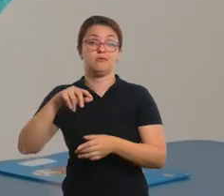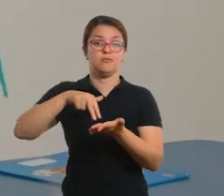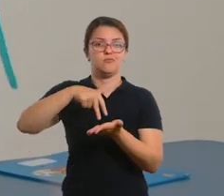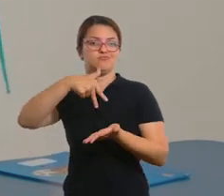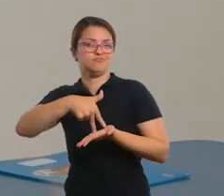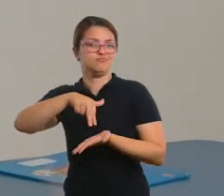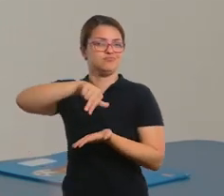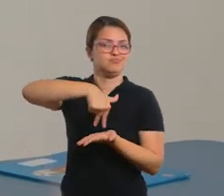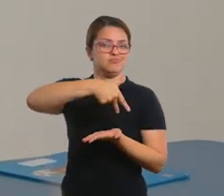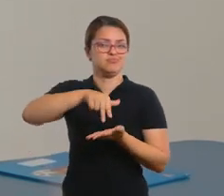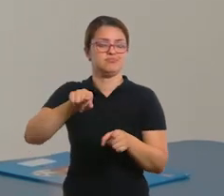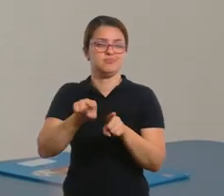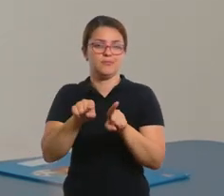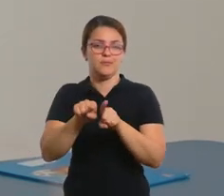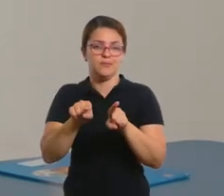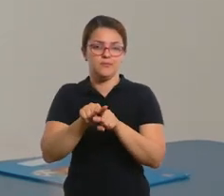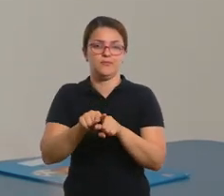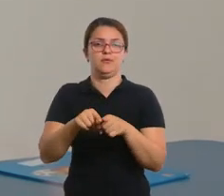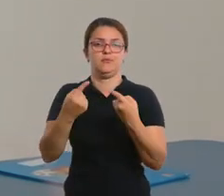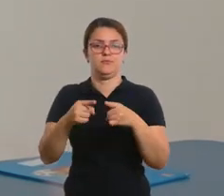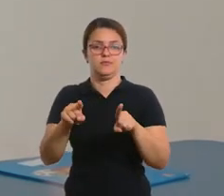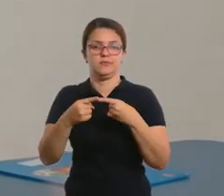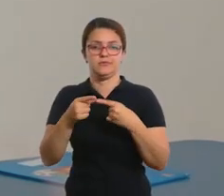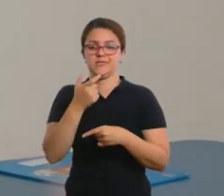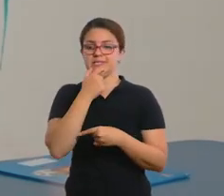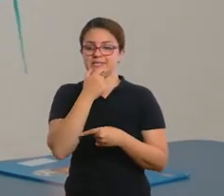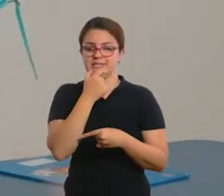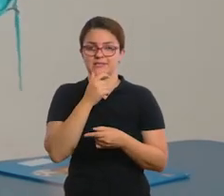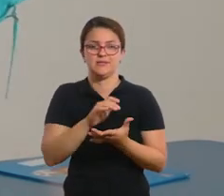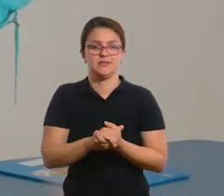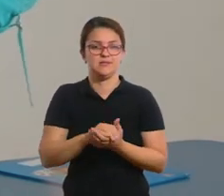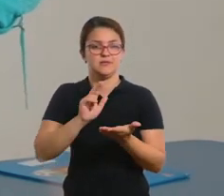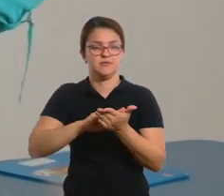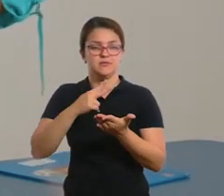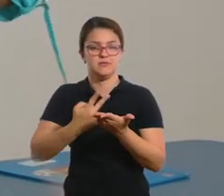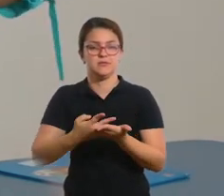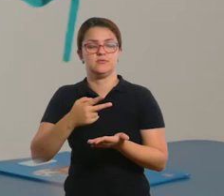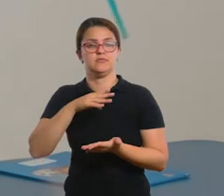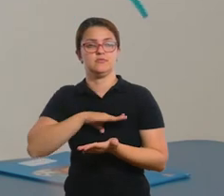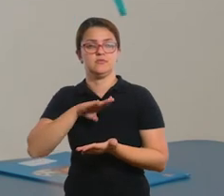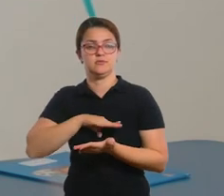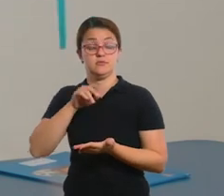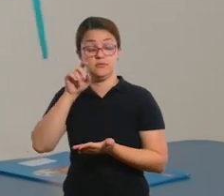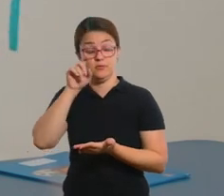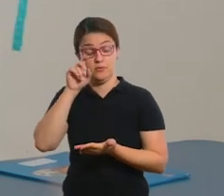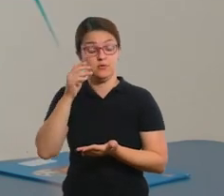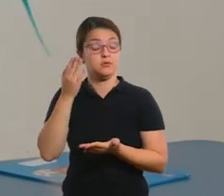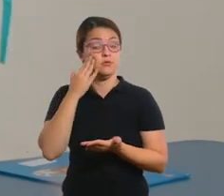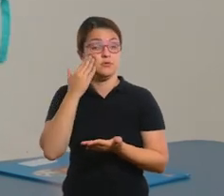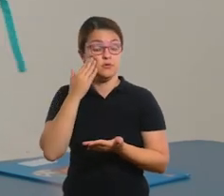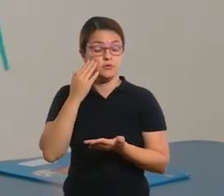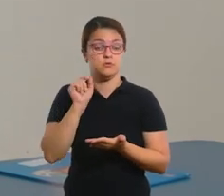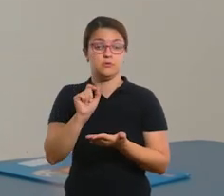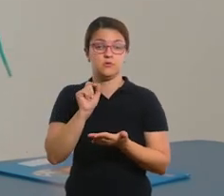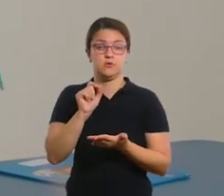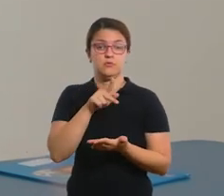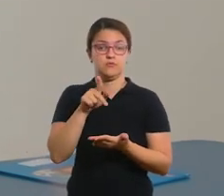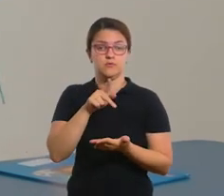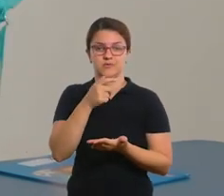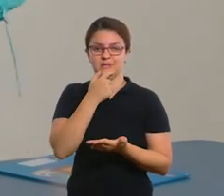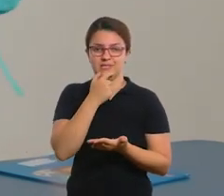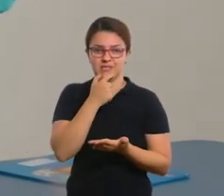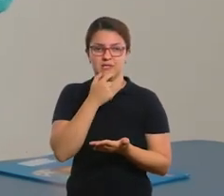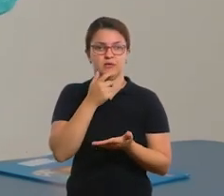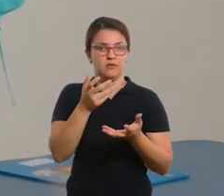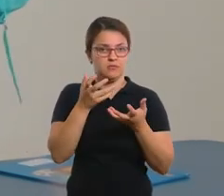assistir. Também no lição de casa tem a música em inglês e a tradução. Então você entenda bem direitinho o que a professora de inglês